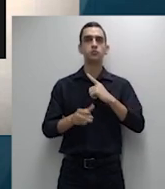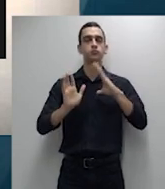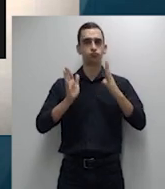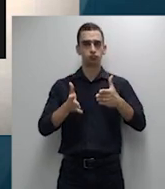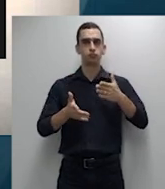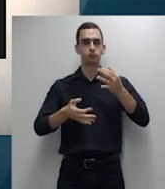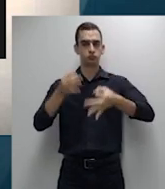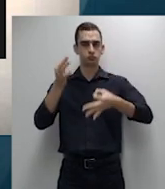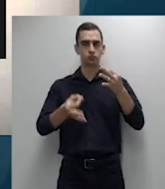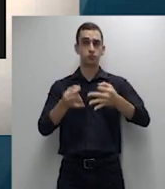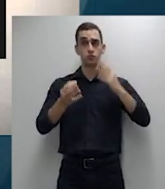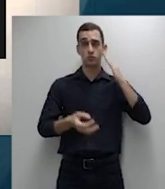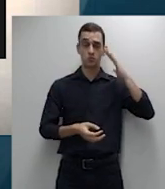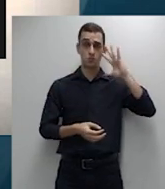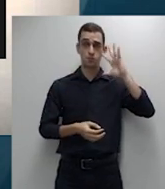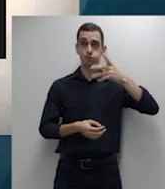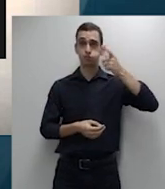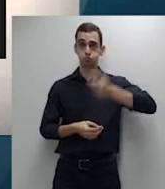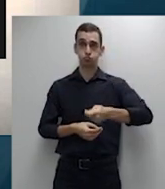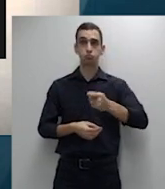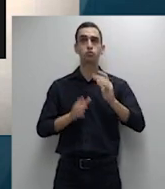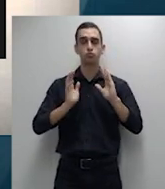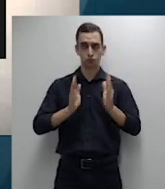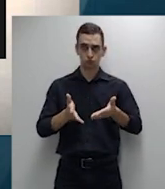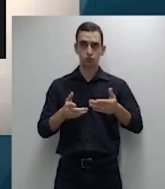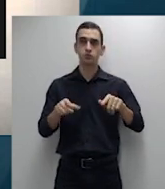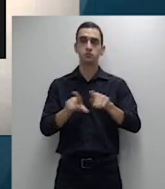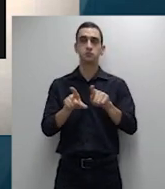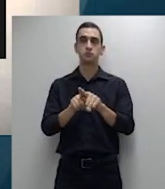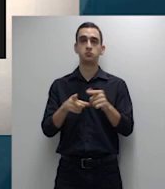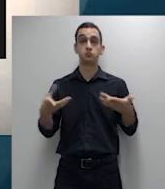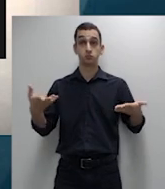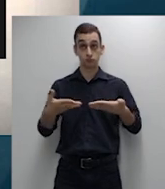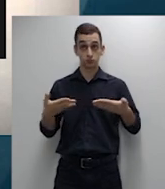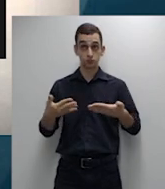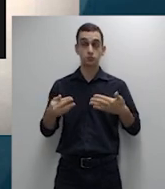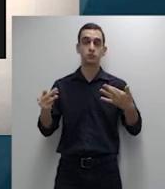provimento tendo havido recurso extraordinário convertido